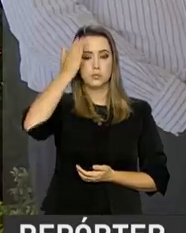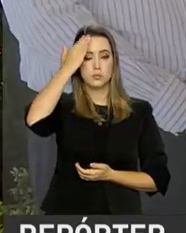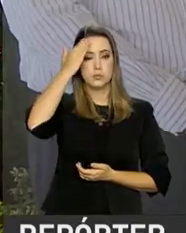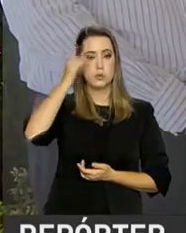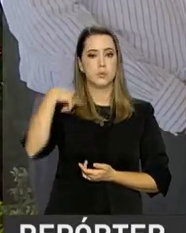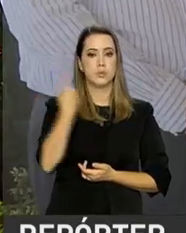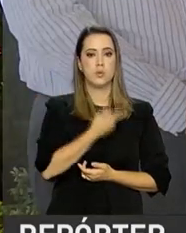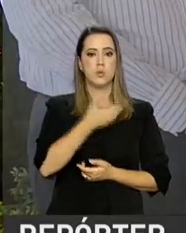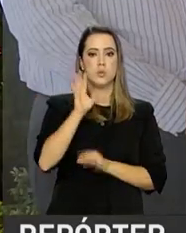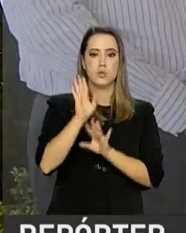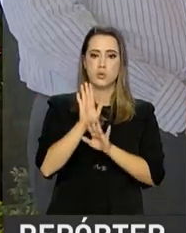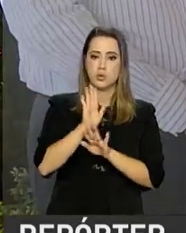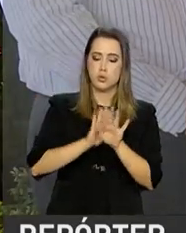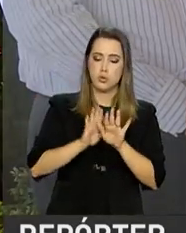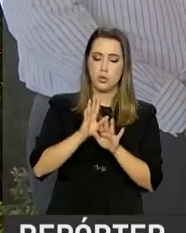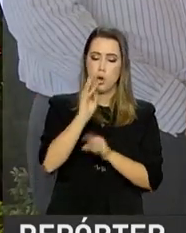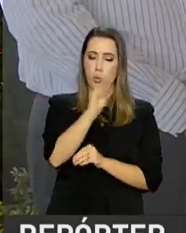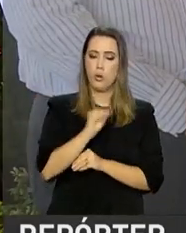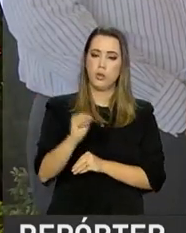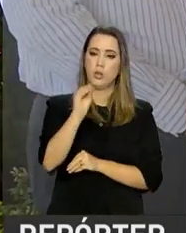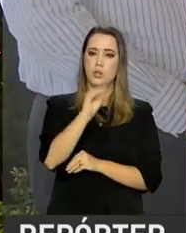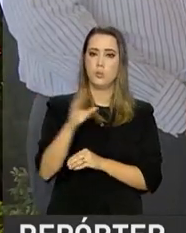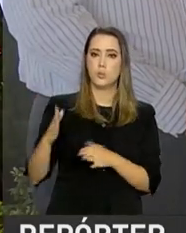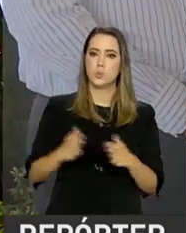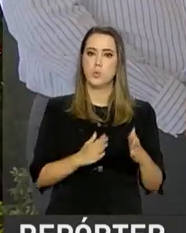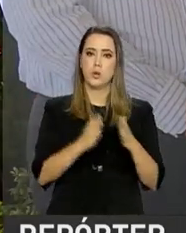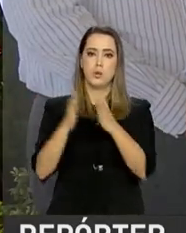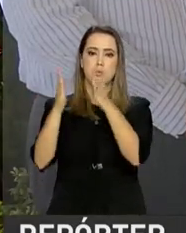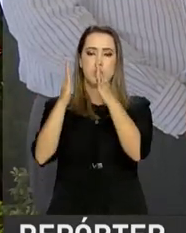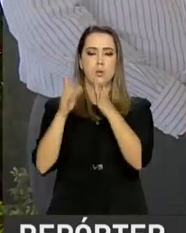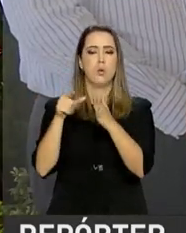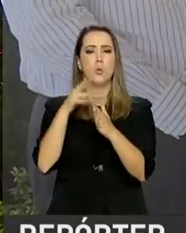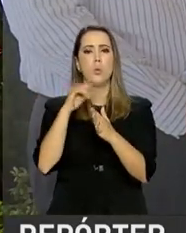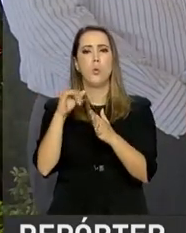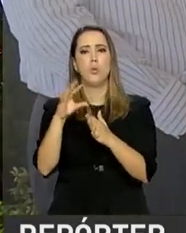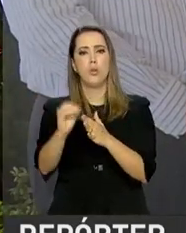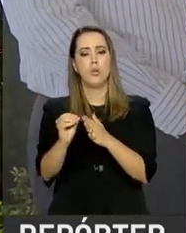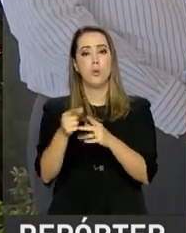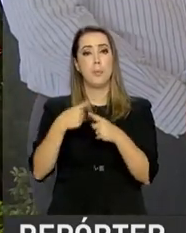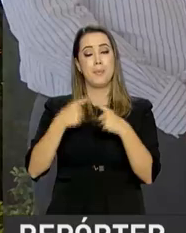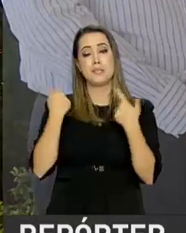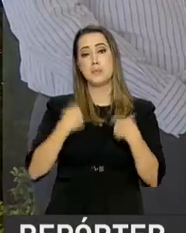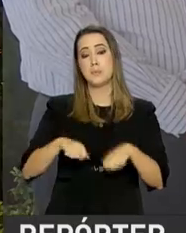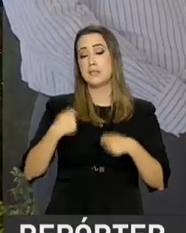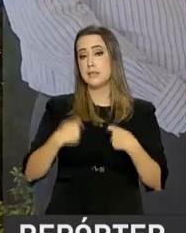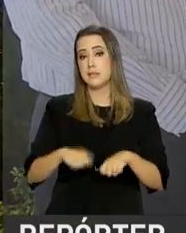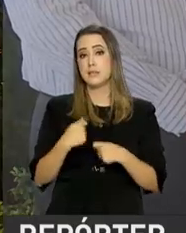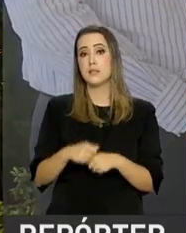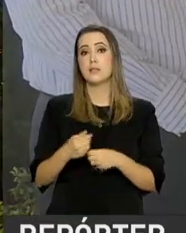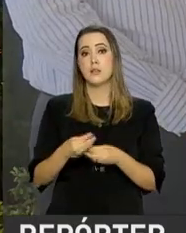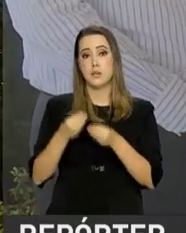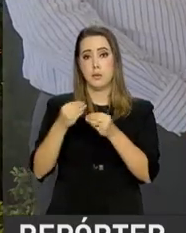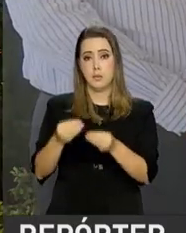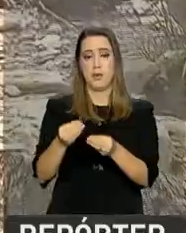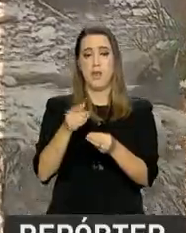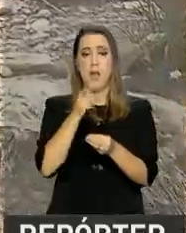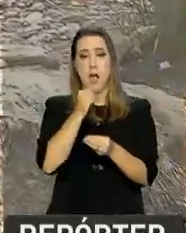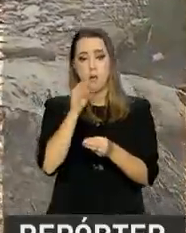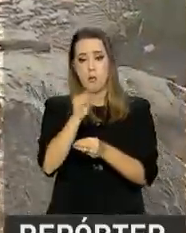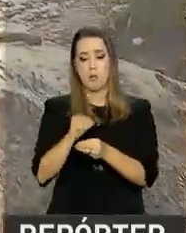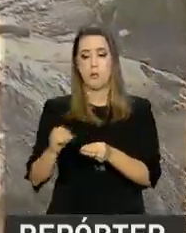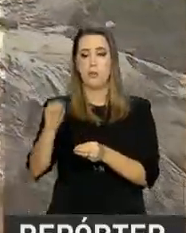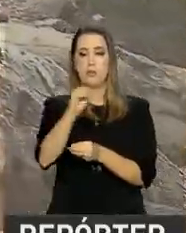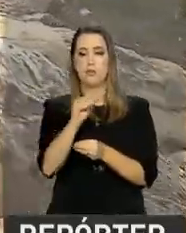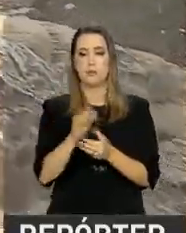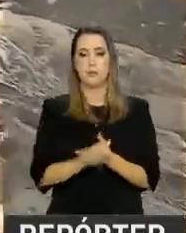transposição das águas do rio são francisco mas evidentemente é preciso alimentar wilson francisco e esse é o primeiro momento para